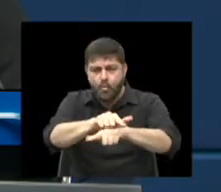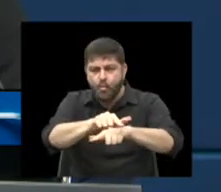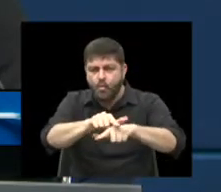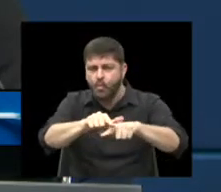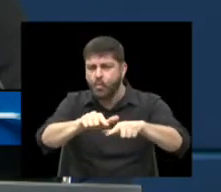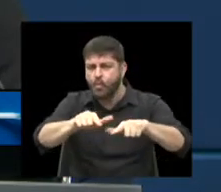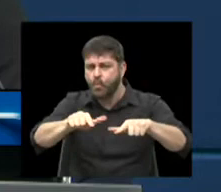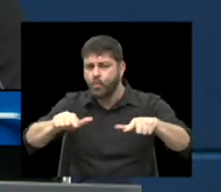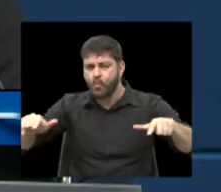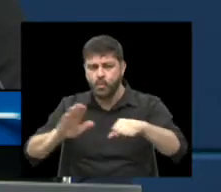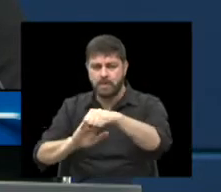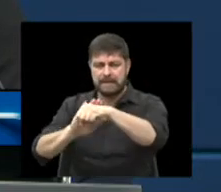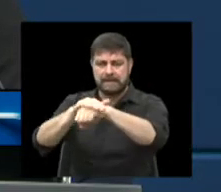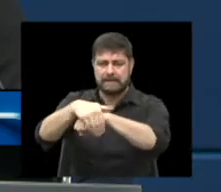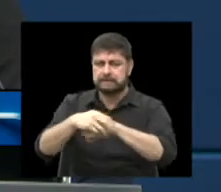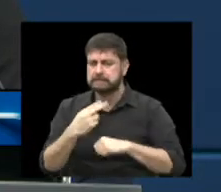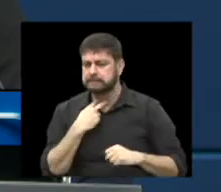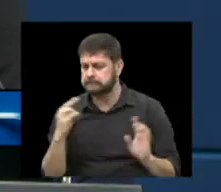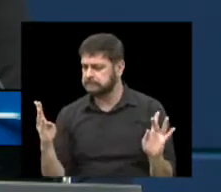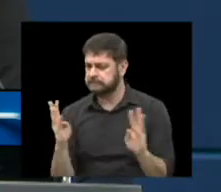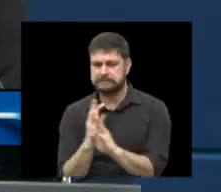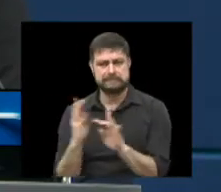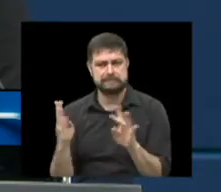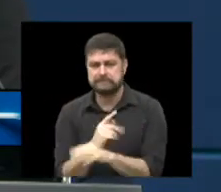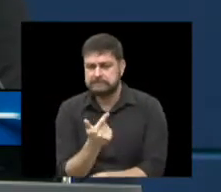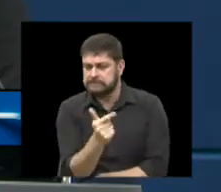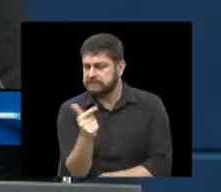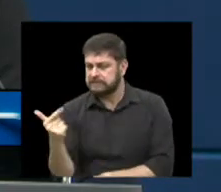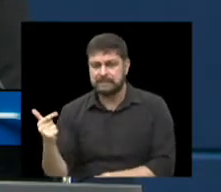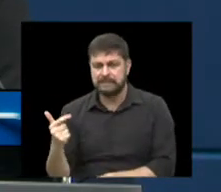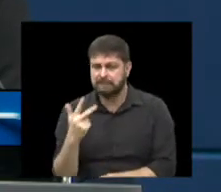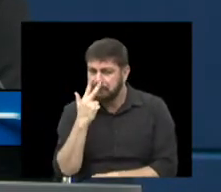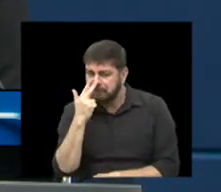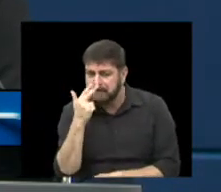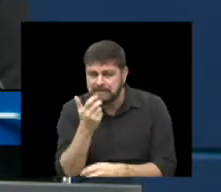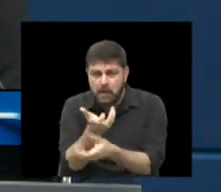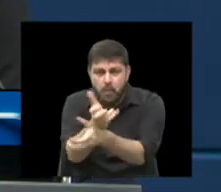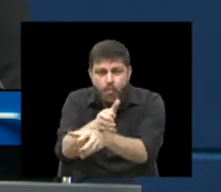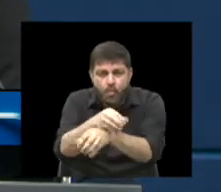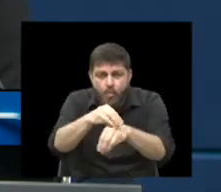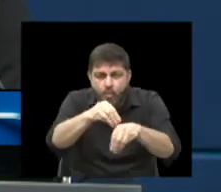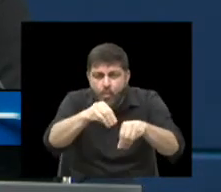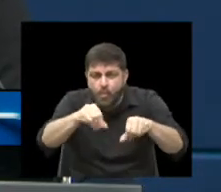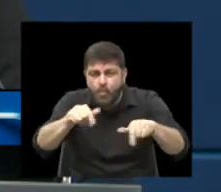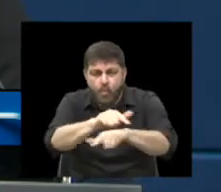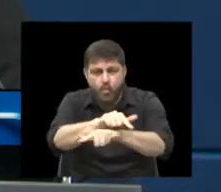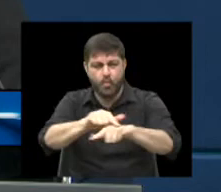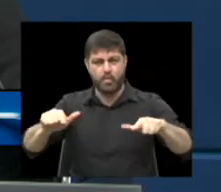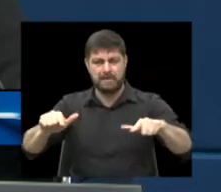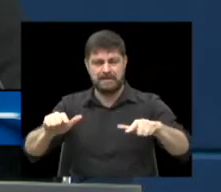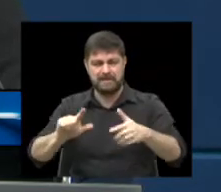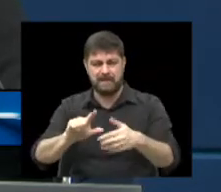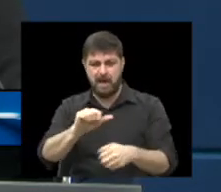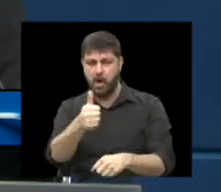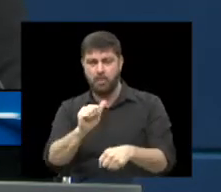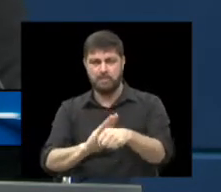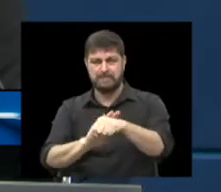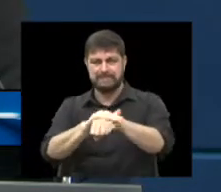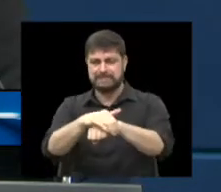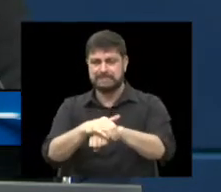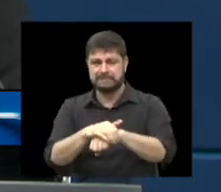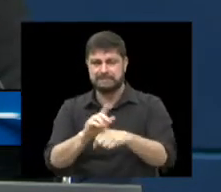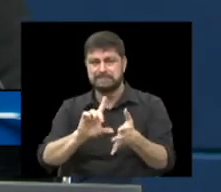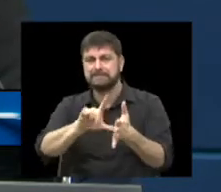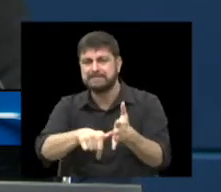deserto, criar uma cidade completamente vazia depois das 11 horas, o que traz implicação na segurança e